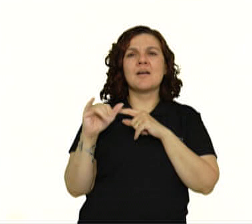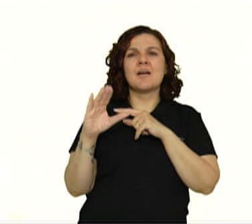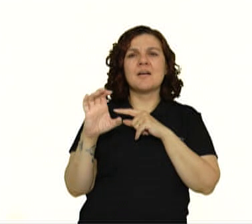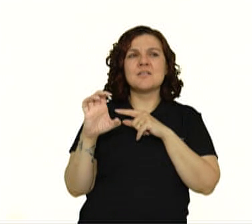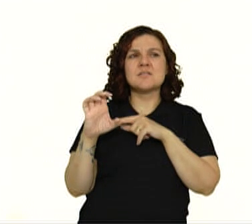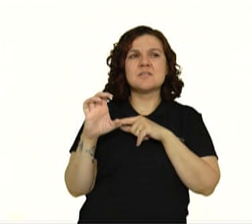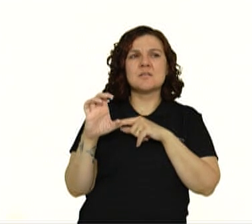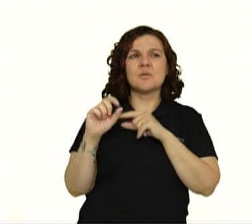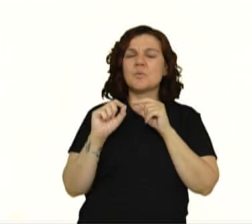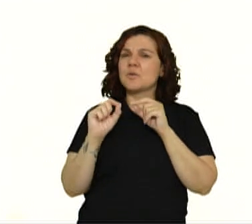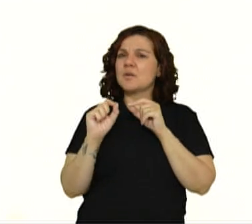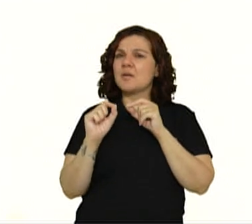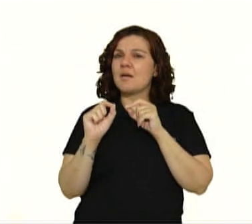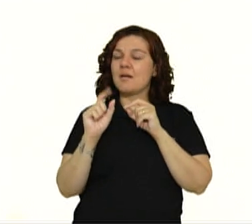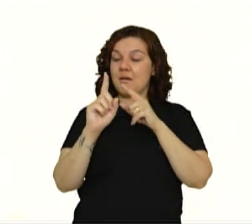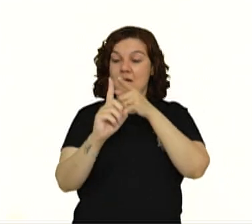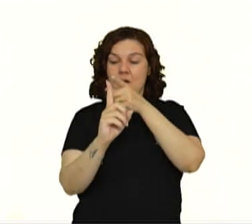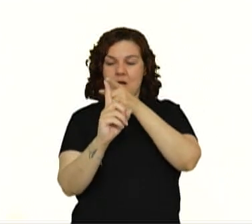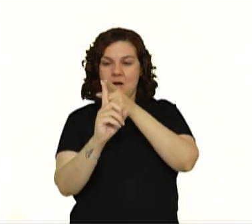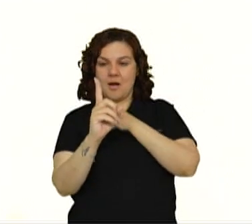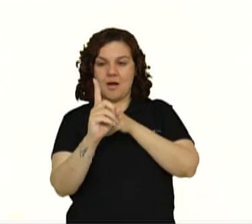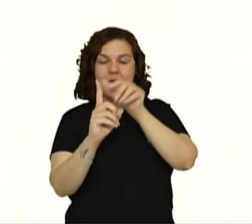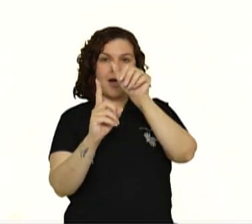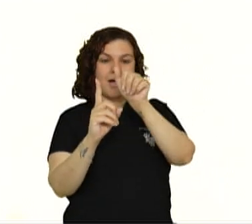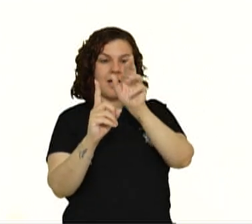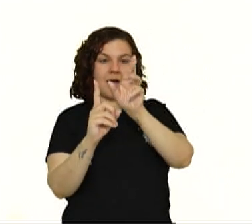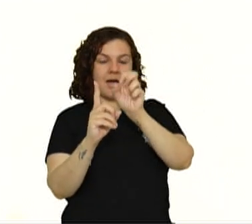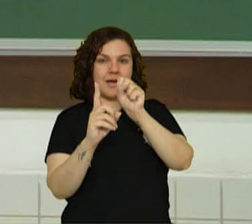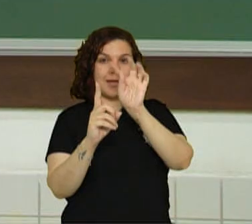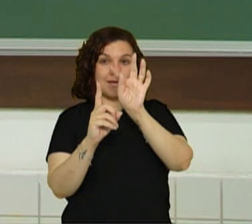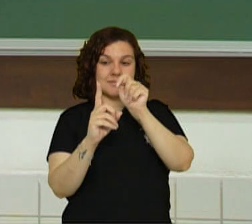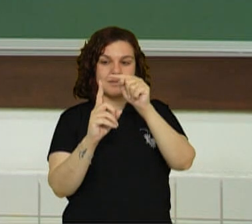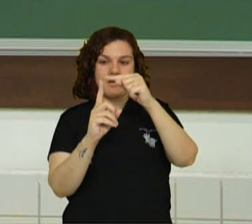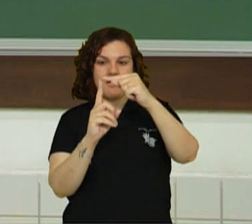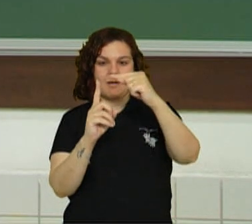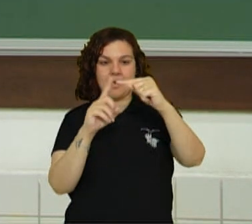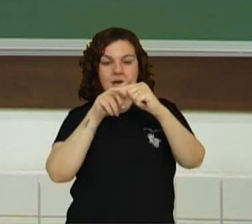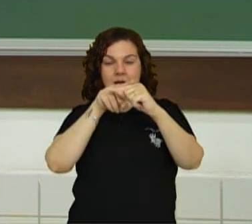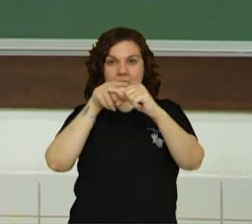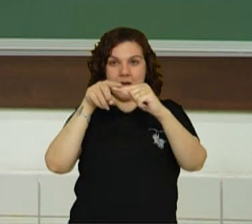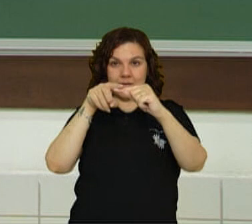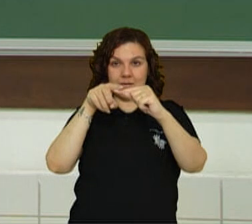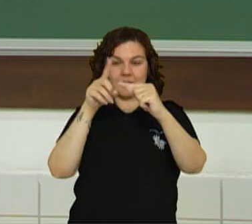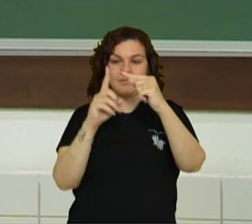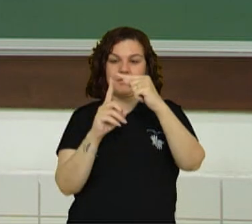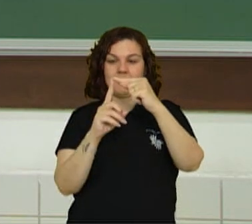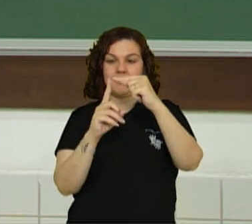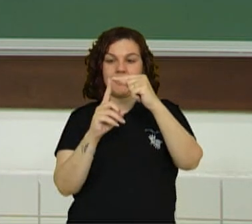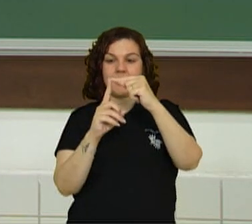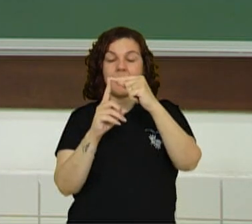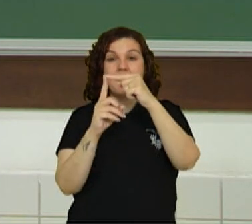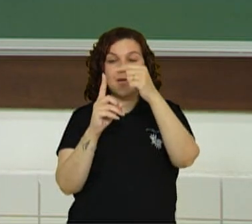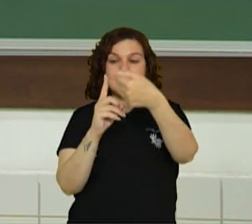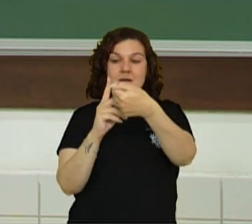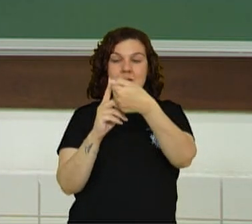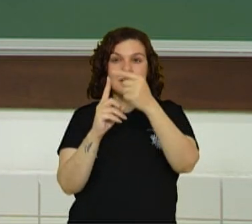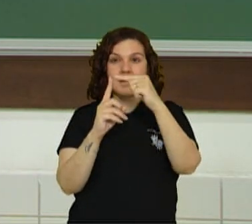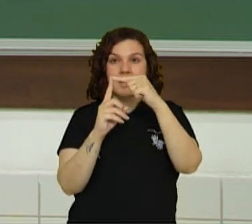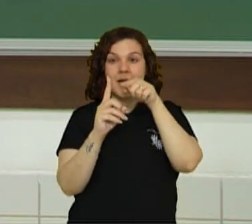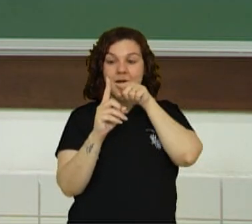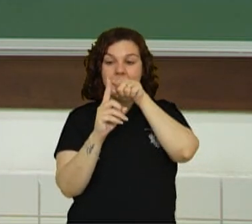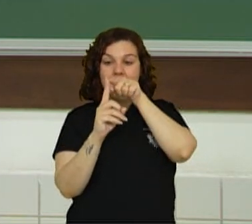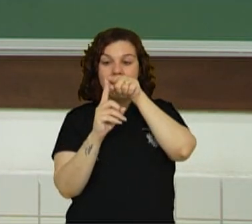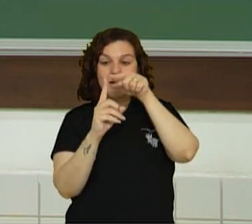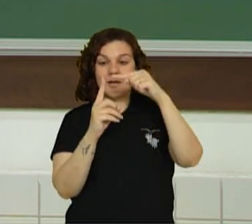Todos os vértices. Aresta aparece na face, aparece no vértice. Qual que é a diferença? Vértice é a pontinha que